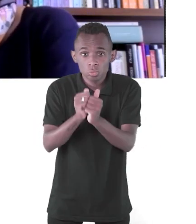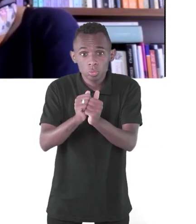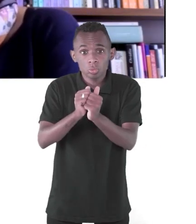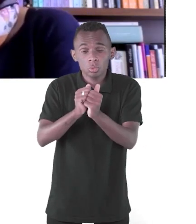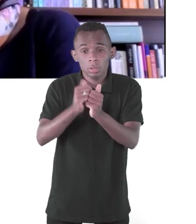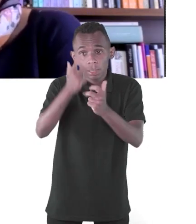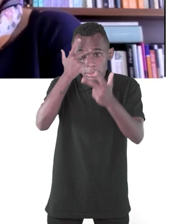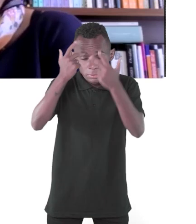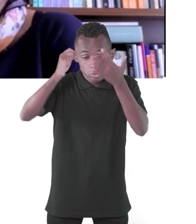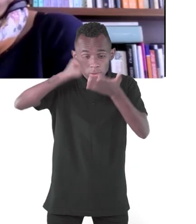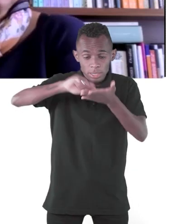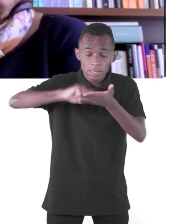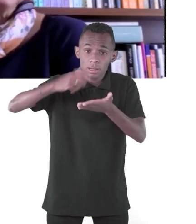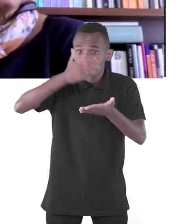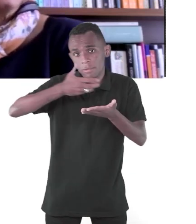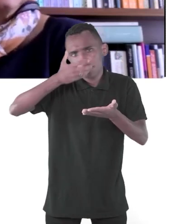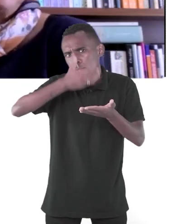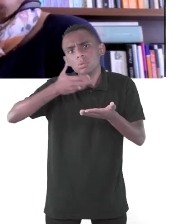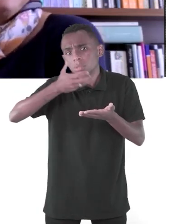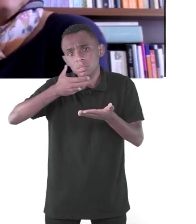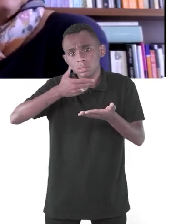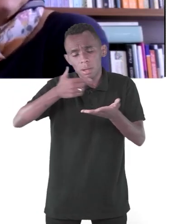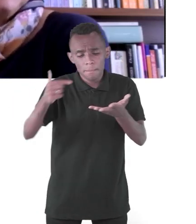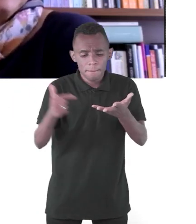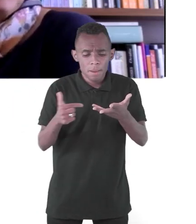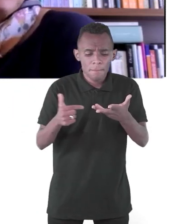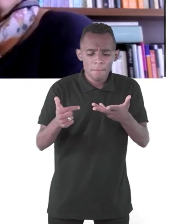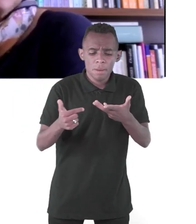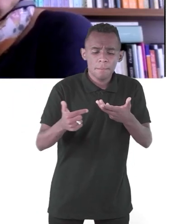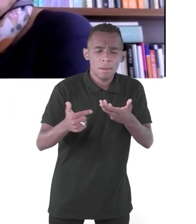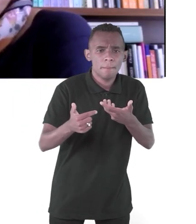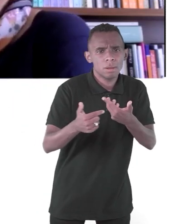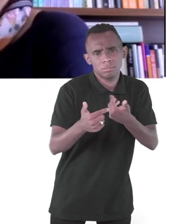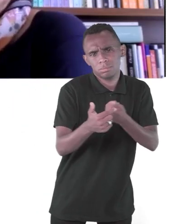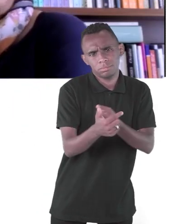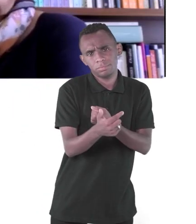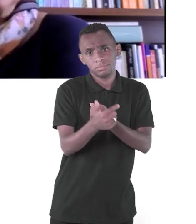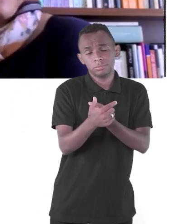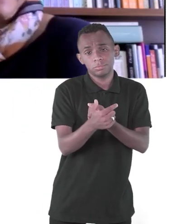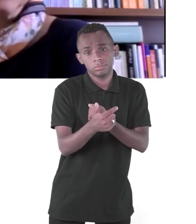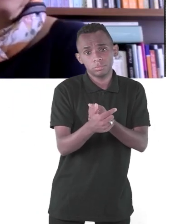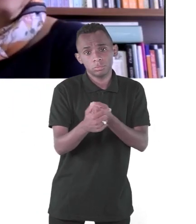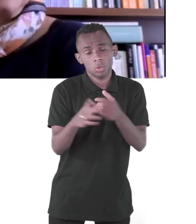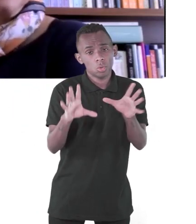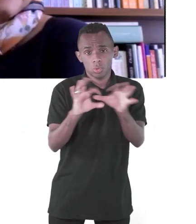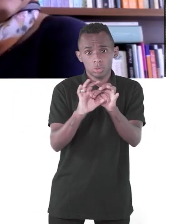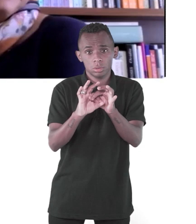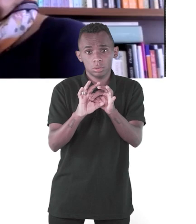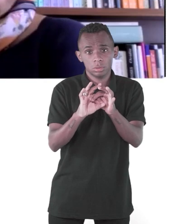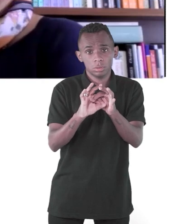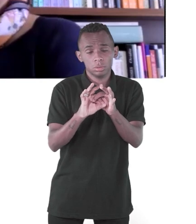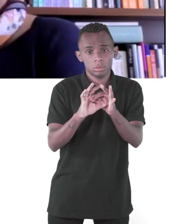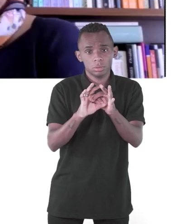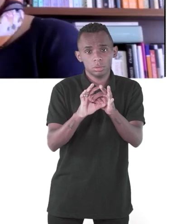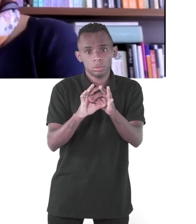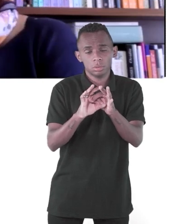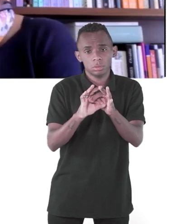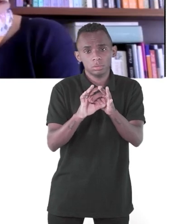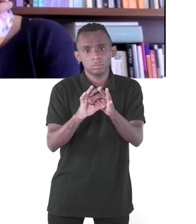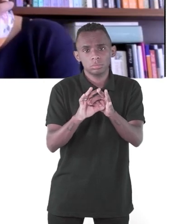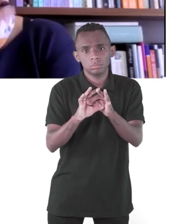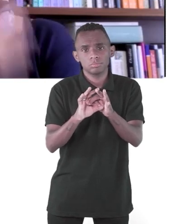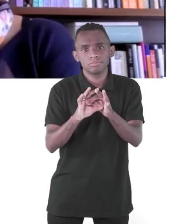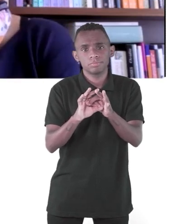né, aqui no Brasil. Alice Ruiz, Leminski, o Ali Salomão, Torquato Neto. Tem toda uma